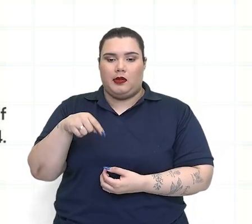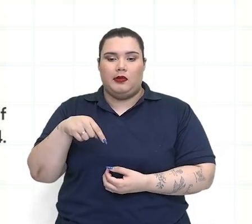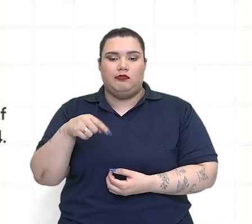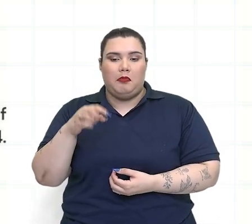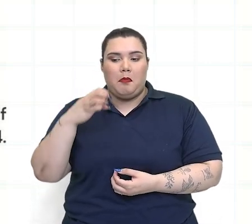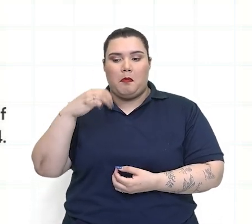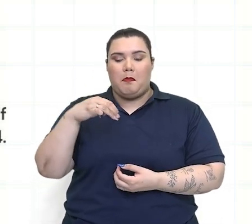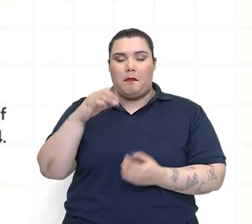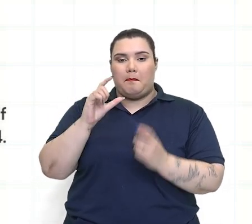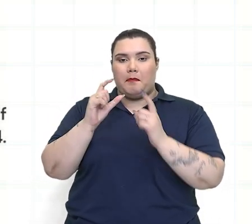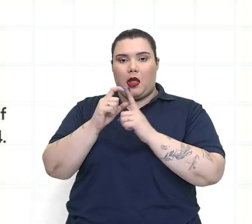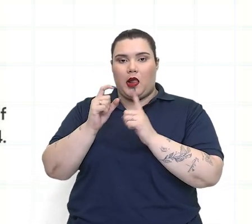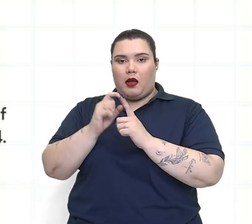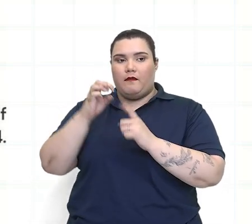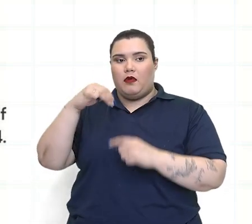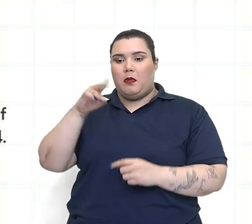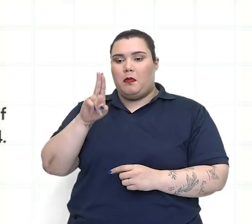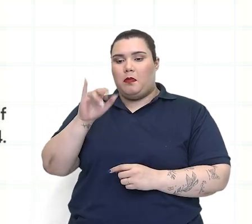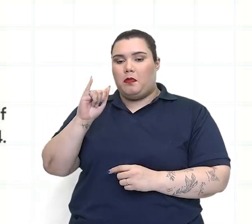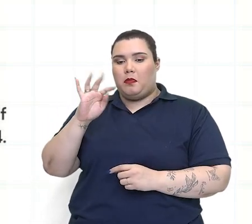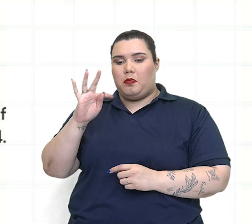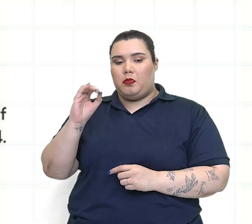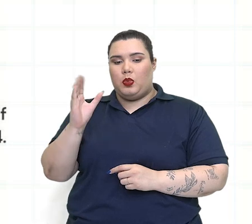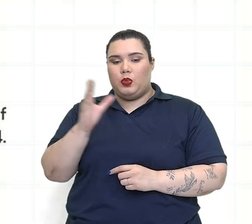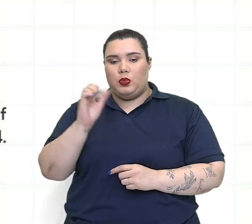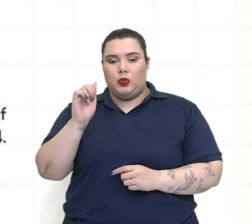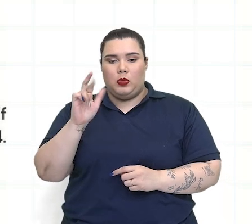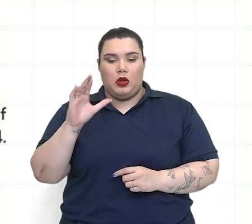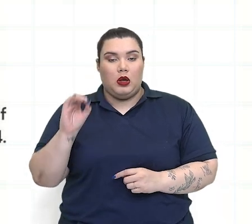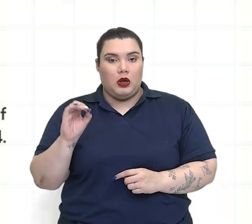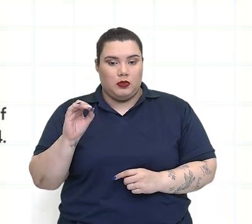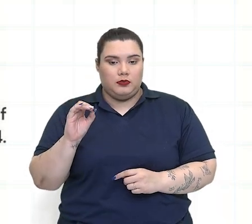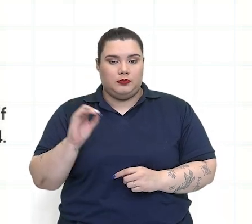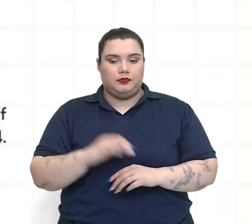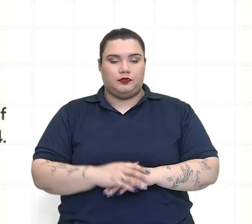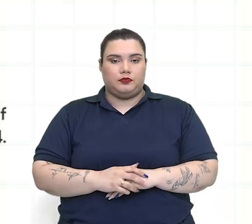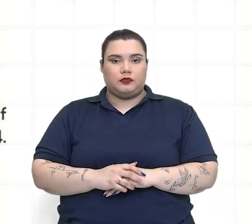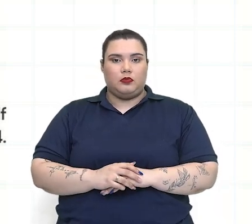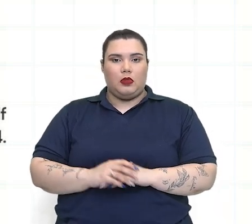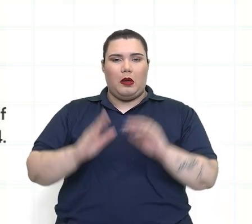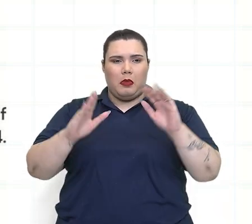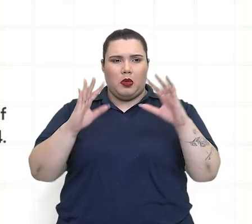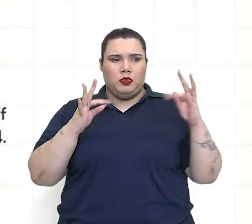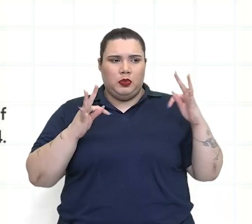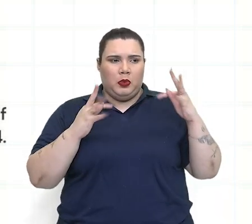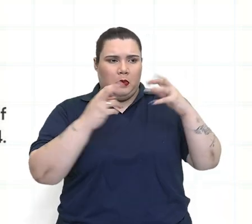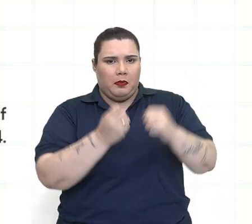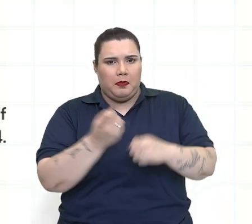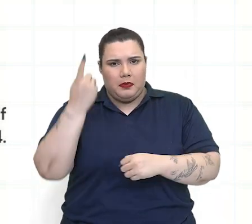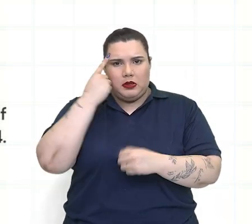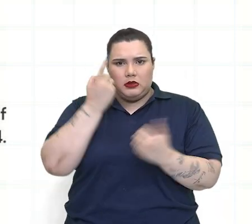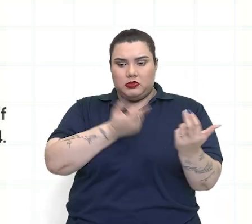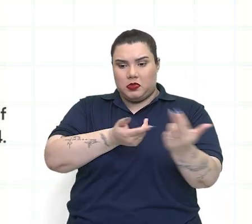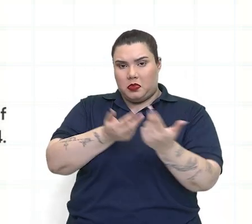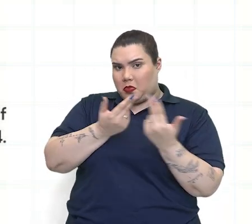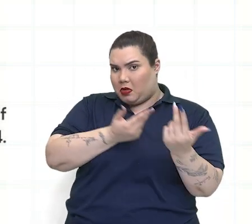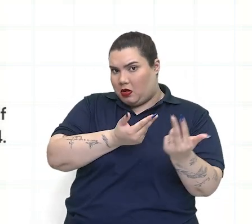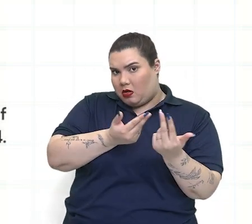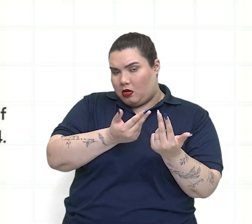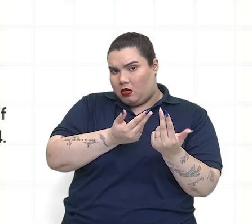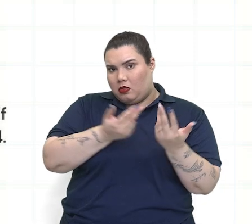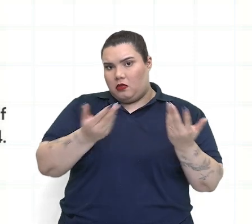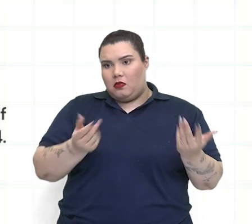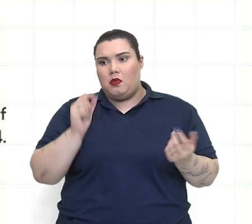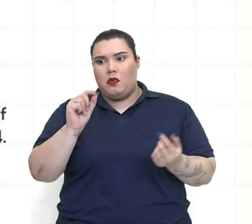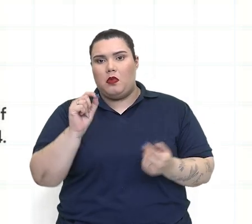cara, né? O remédio. Isso é a minha opinião. Será que todo mundo vai pensar assim? O